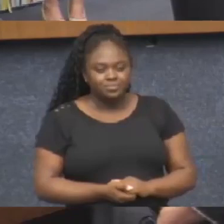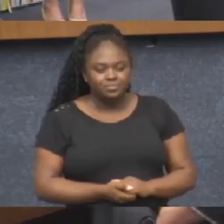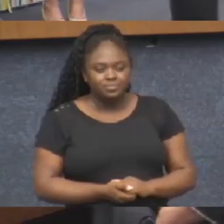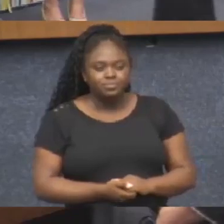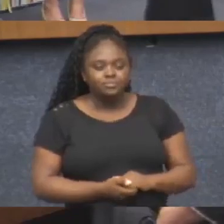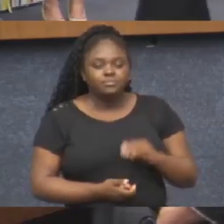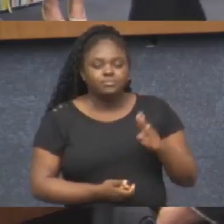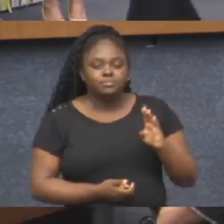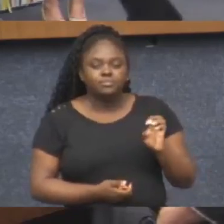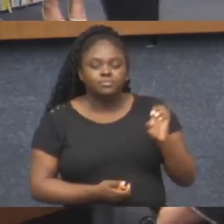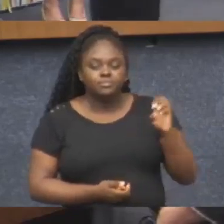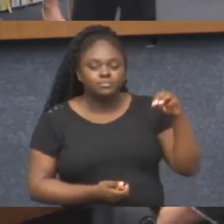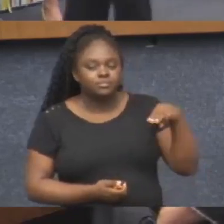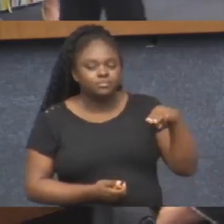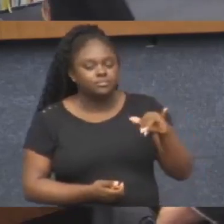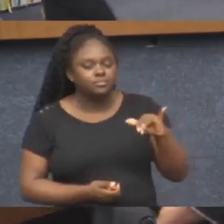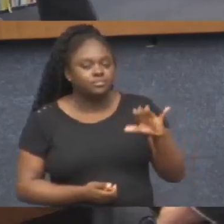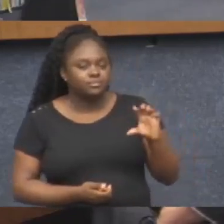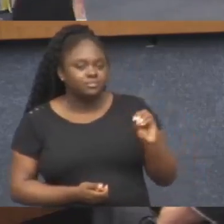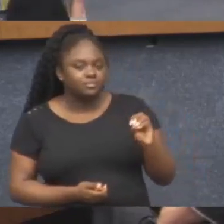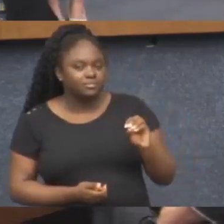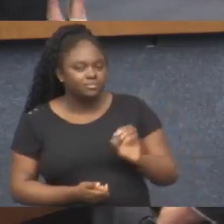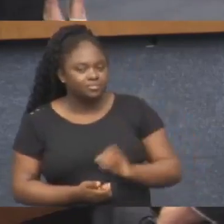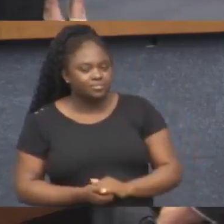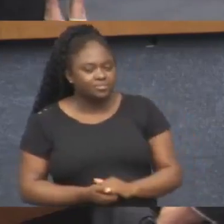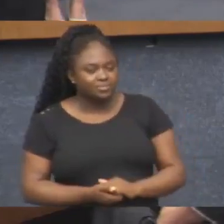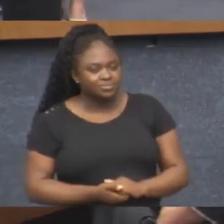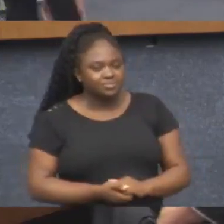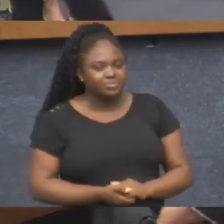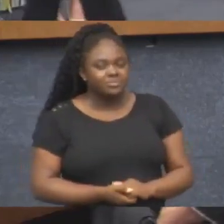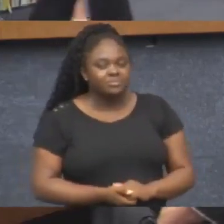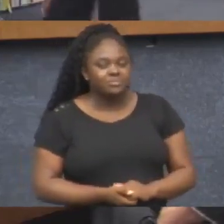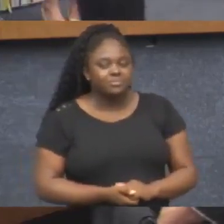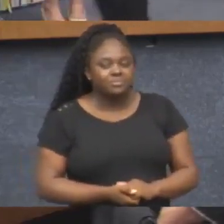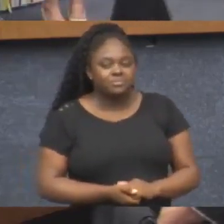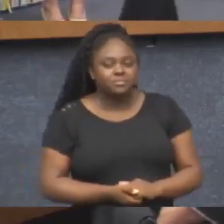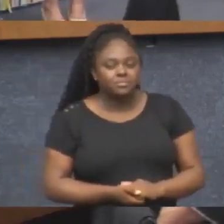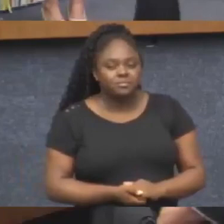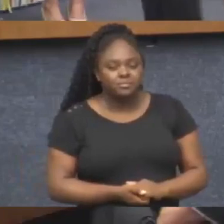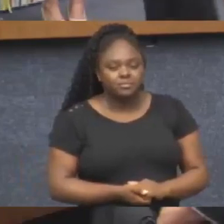Wendel Giordani de Souza.